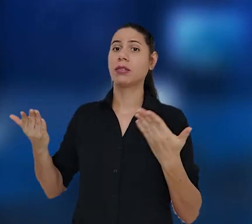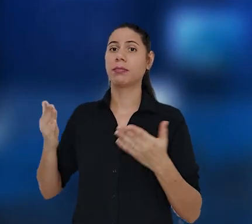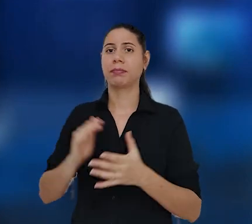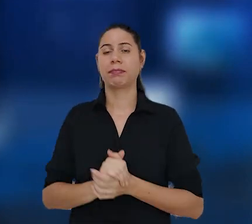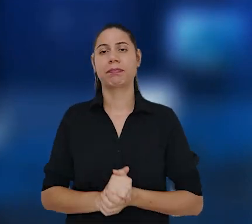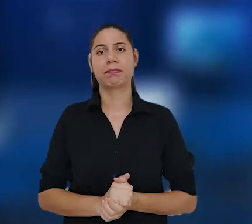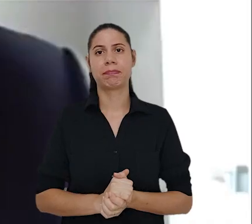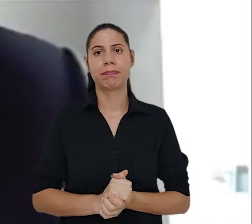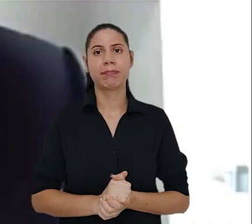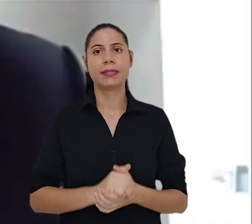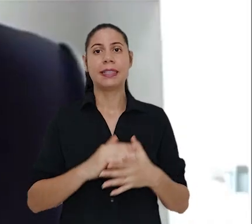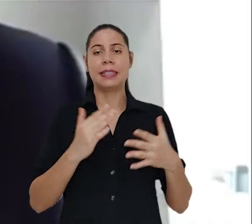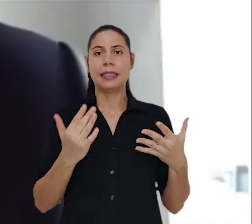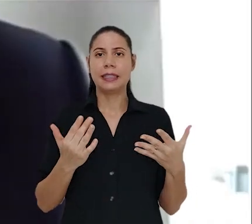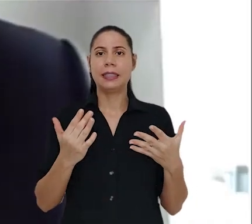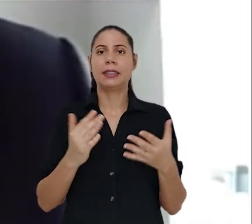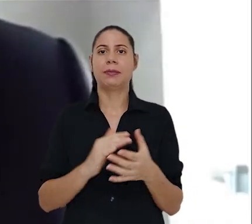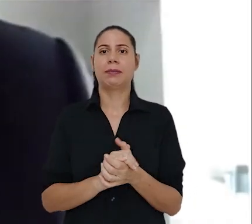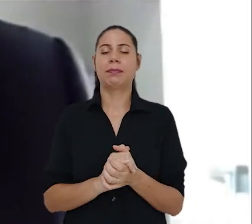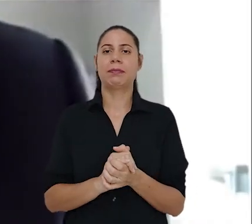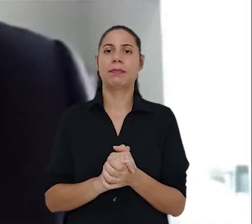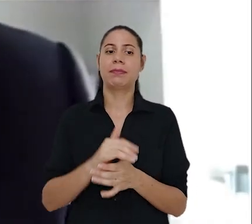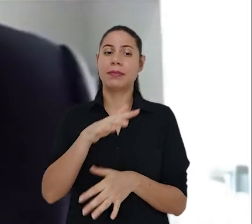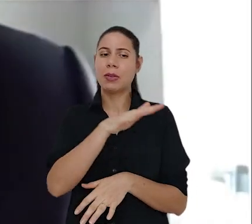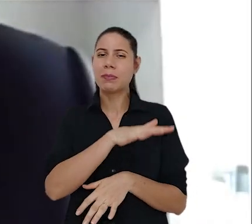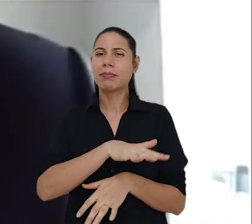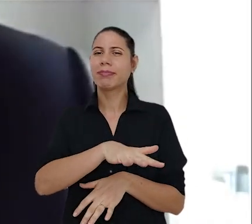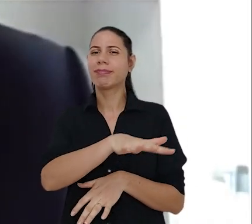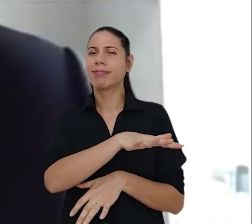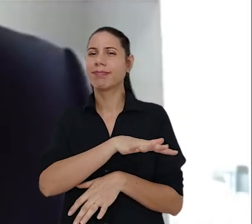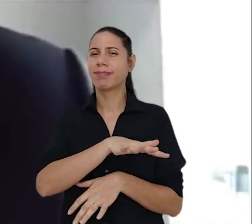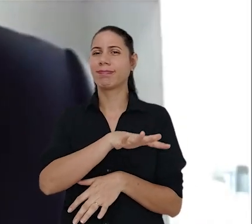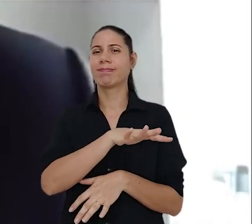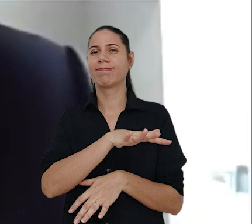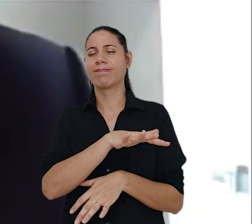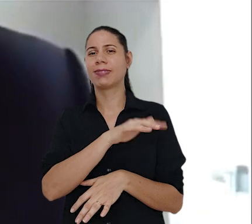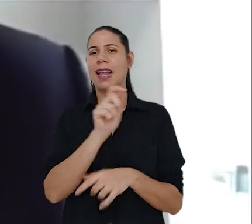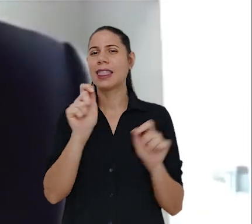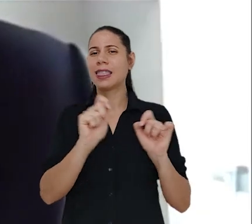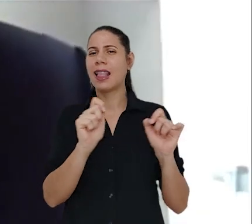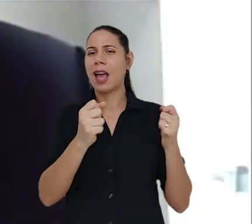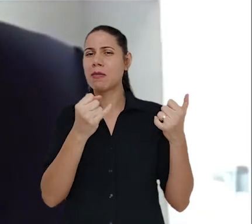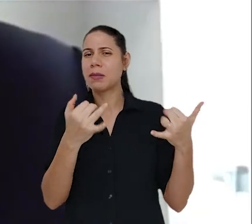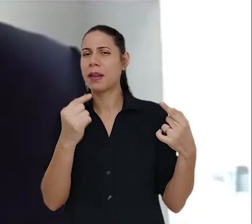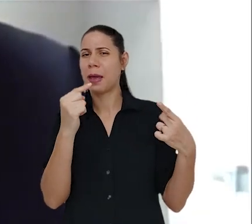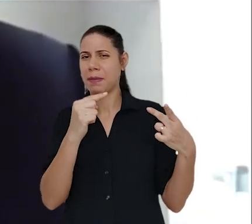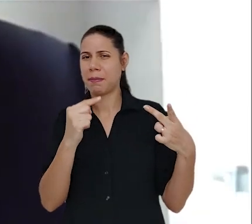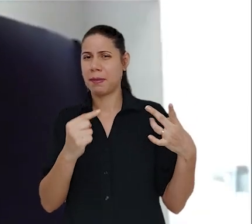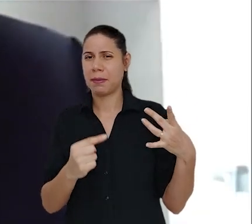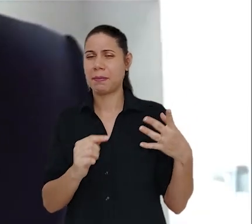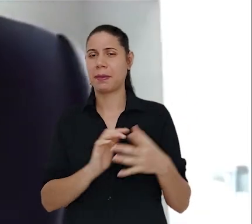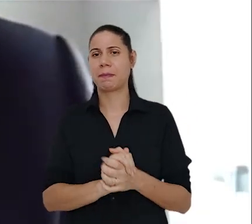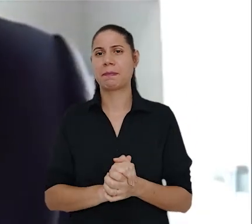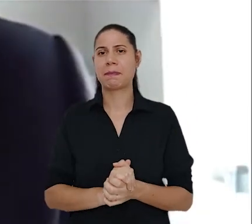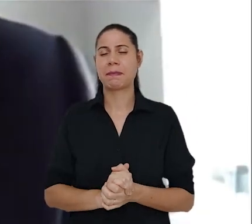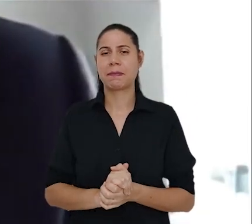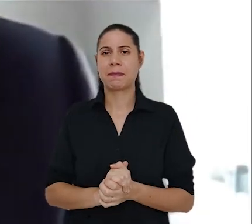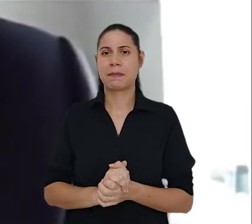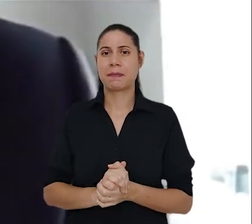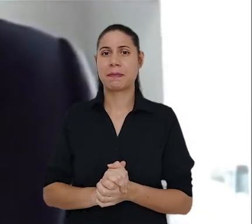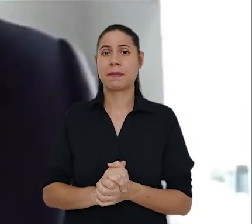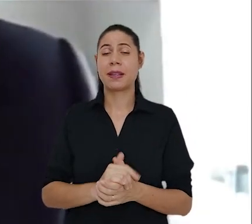decidindo esses casos? Aqui nós entramos num território que dá para esclarecer algumas exceções, né?